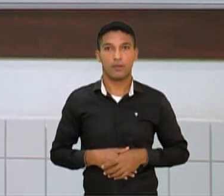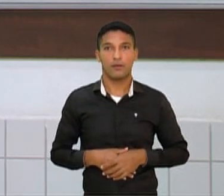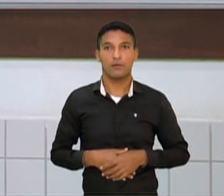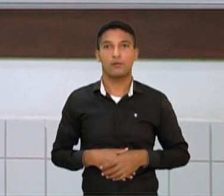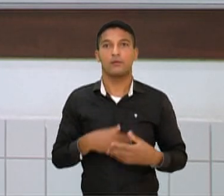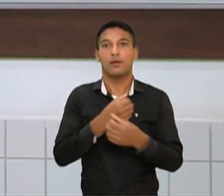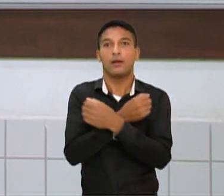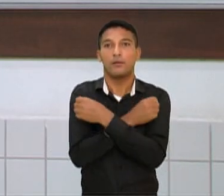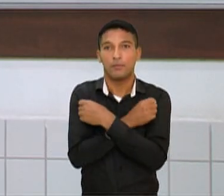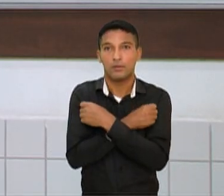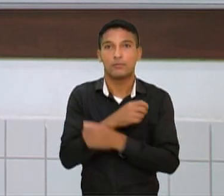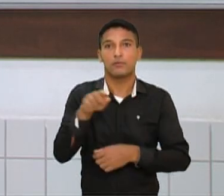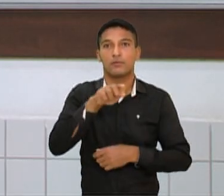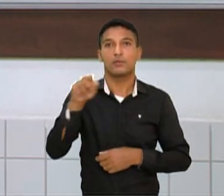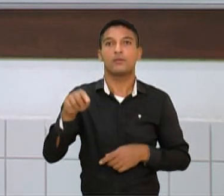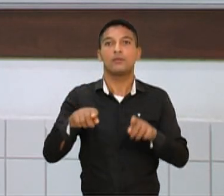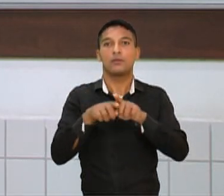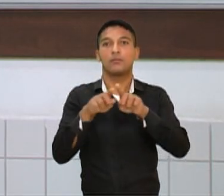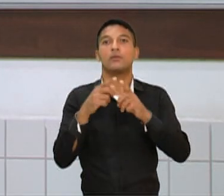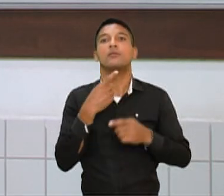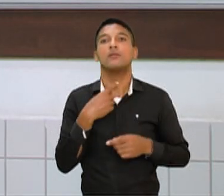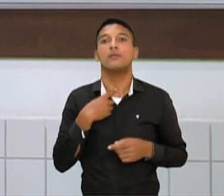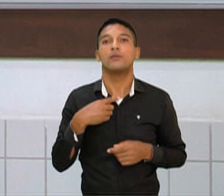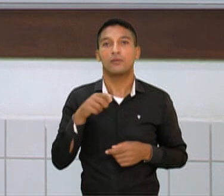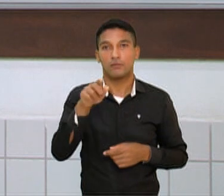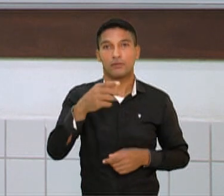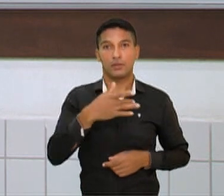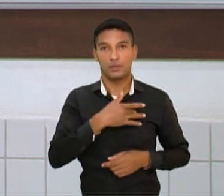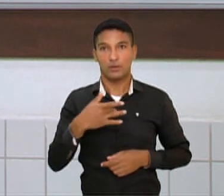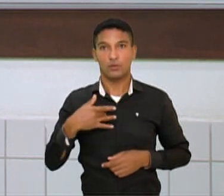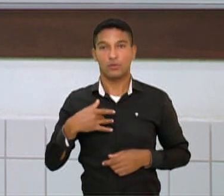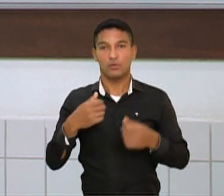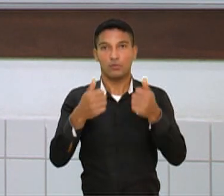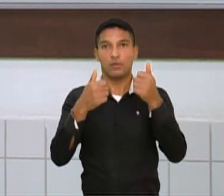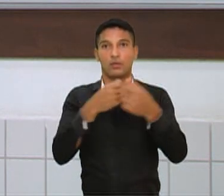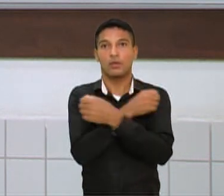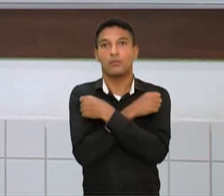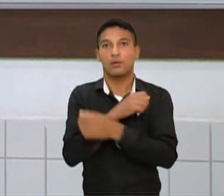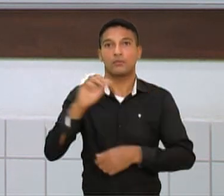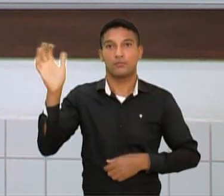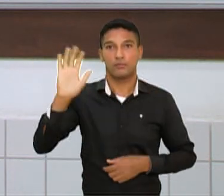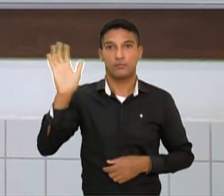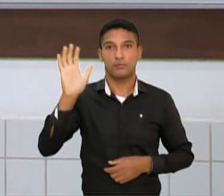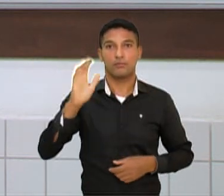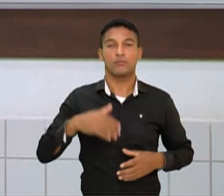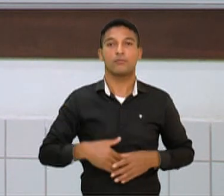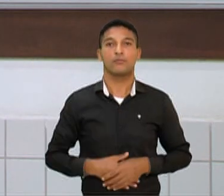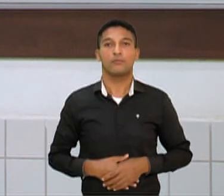desejo de que estejam todos bem e abração para vocês e até mais!